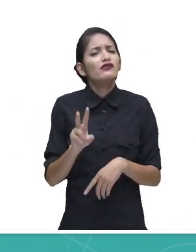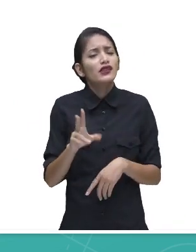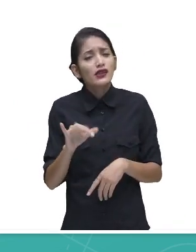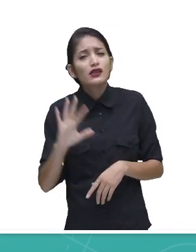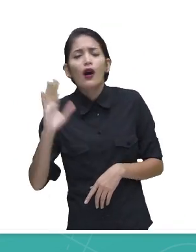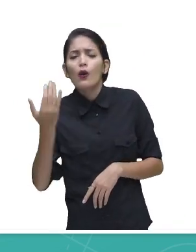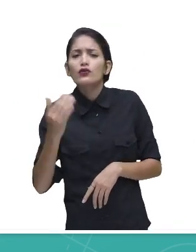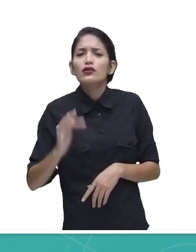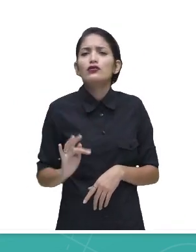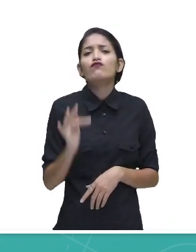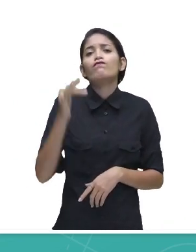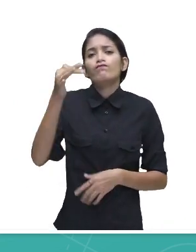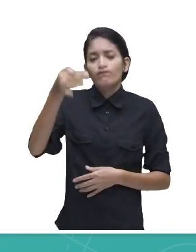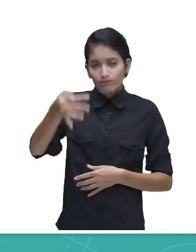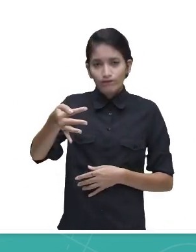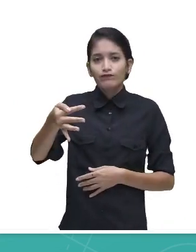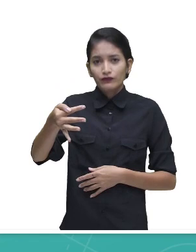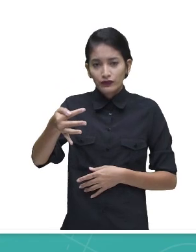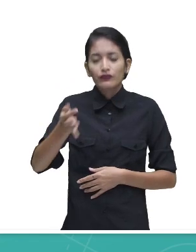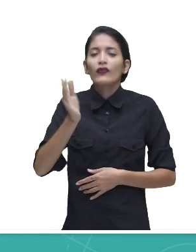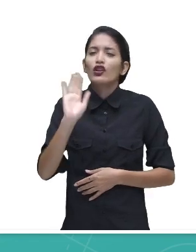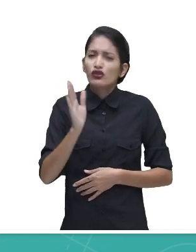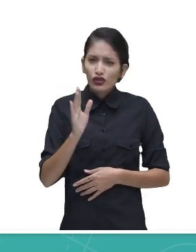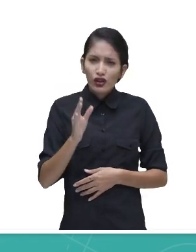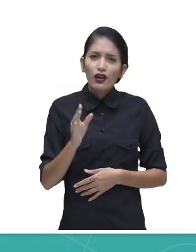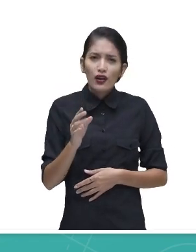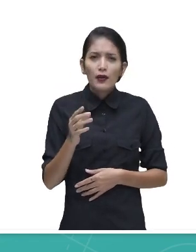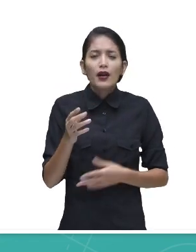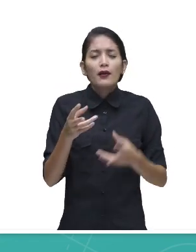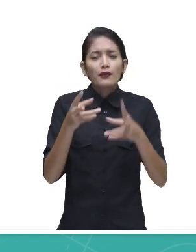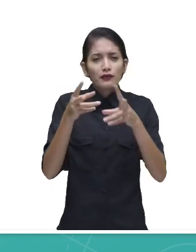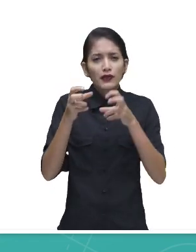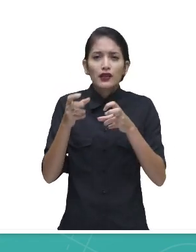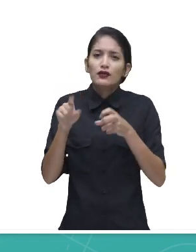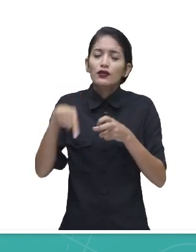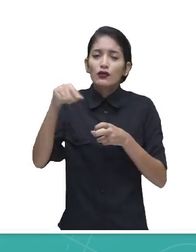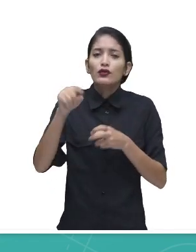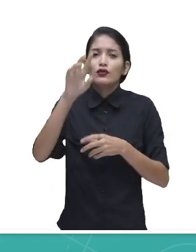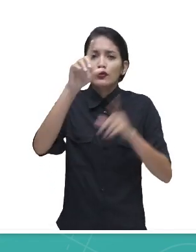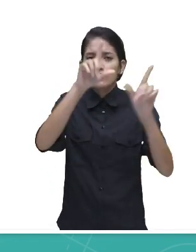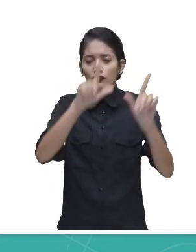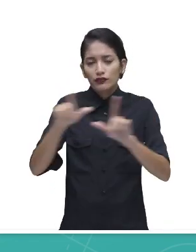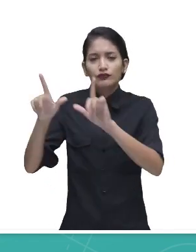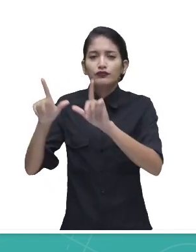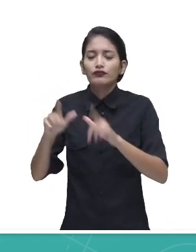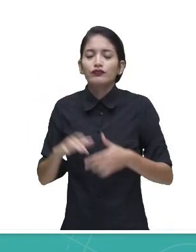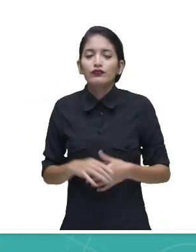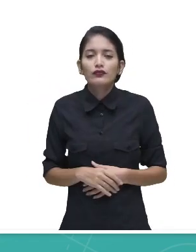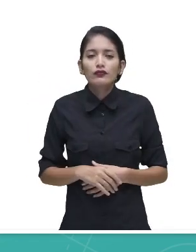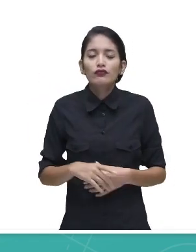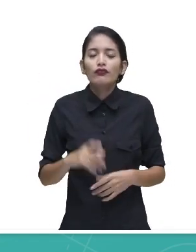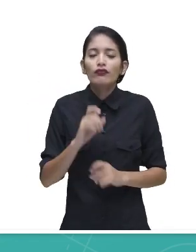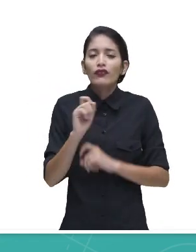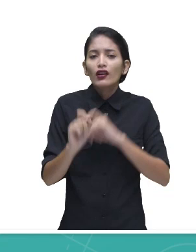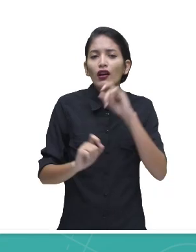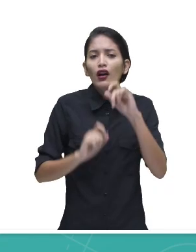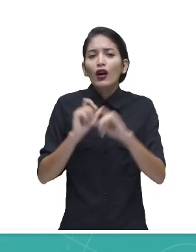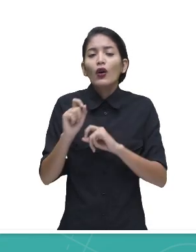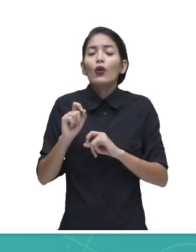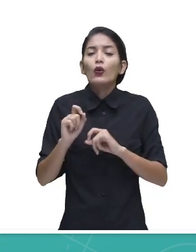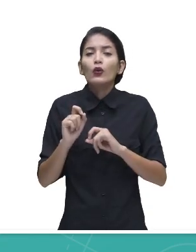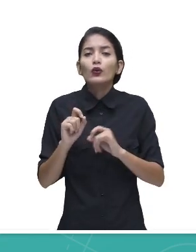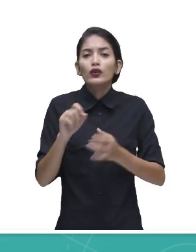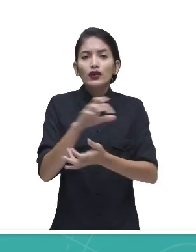influenciar o nosso futuro, como a gente pode ver aí na nossa próxima cartela, né? Então, o que o Carl Sagan